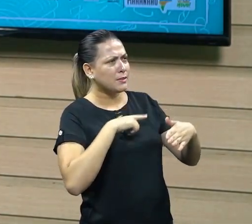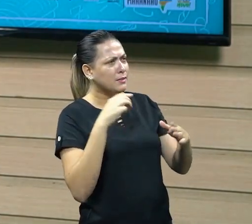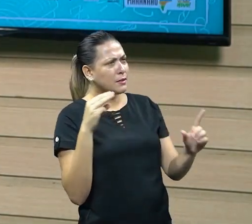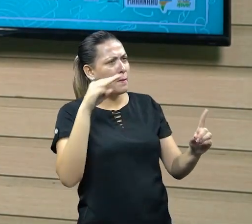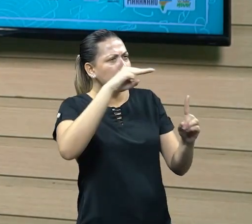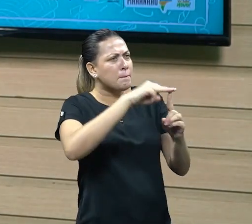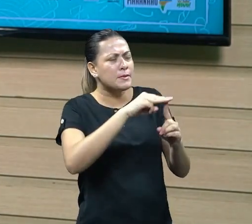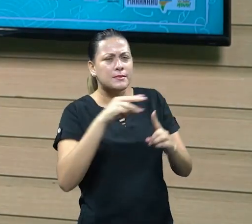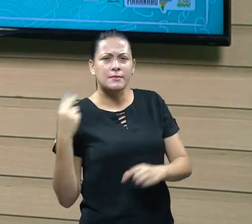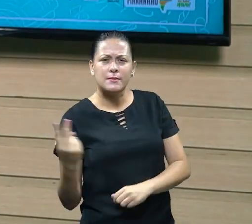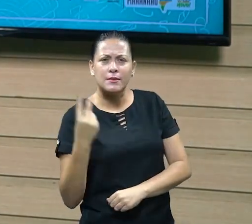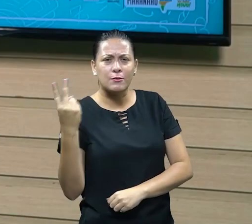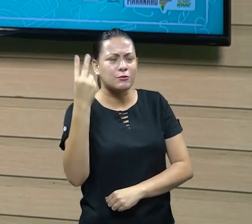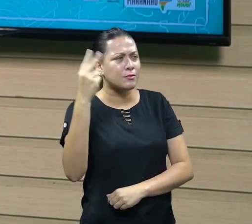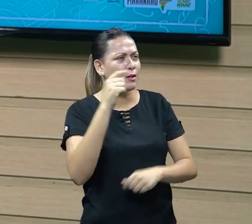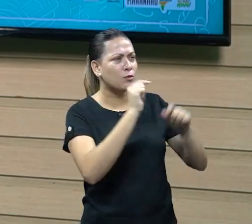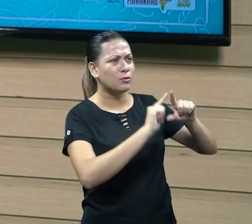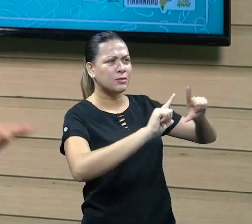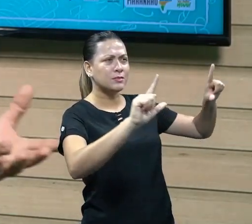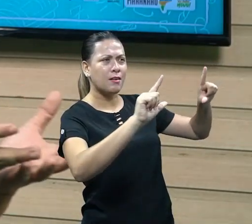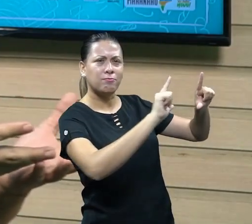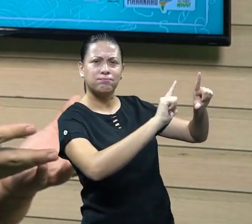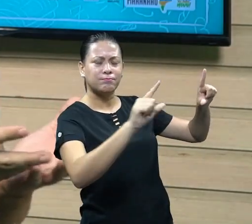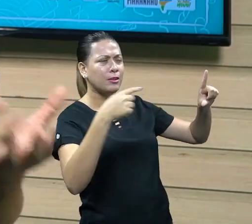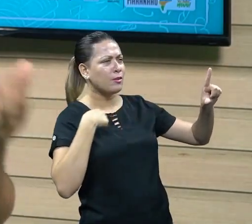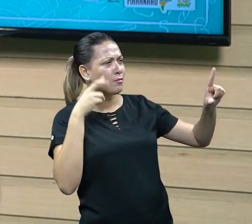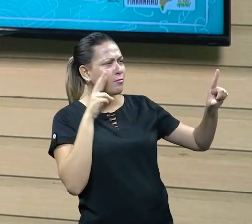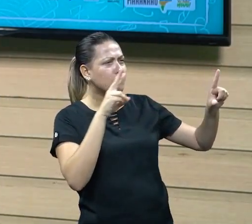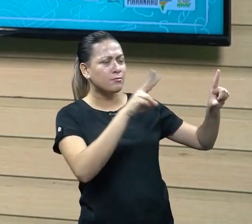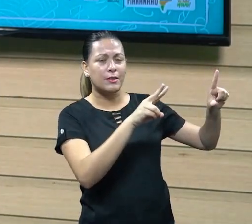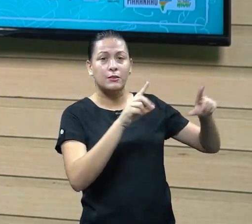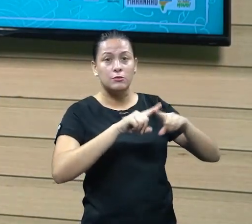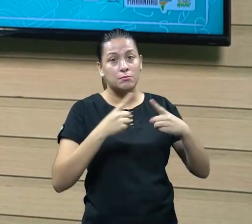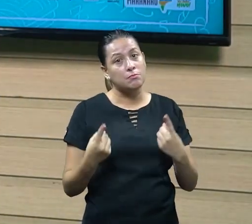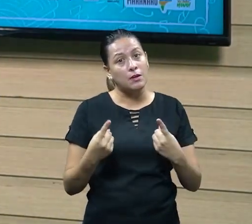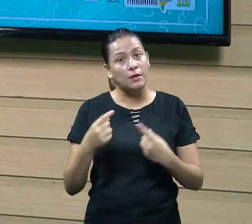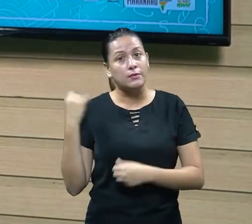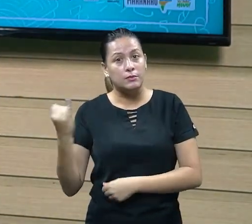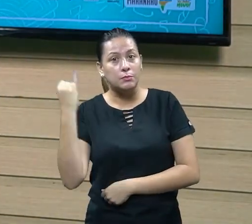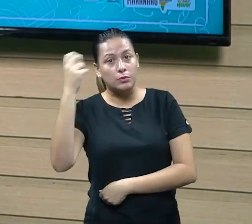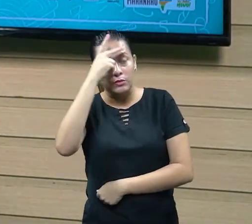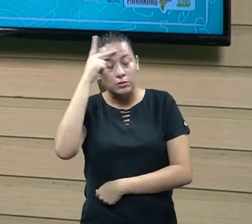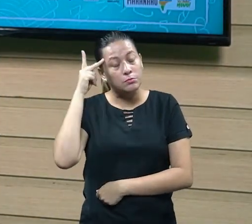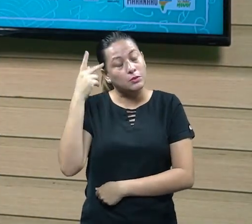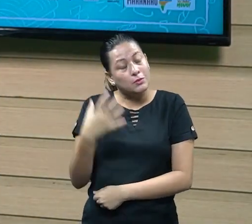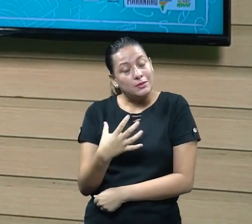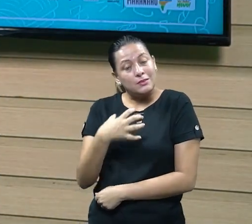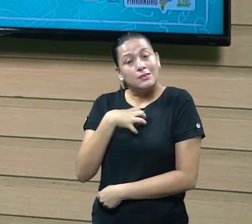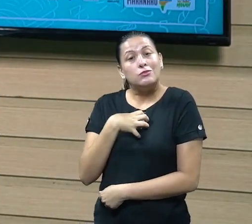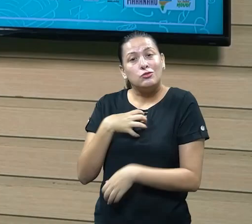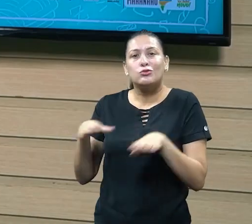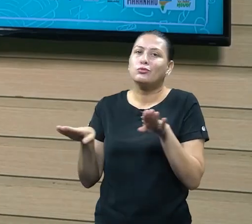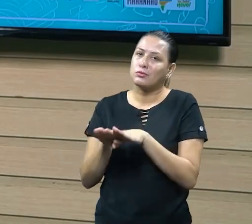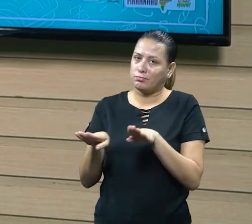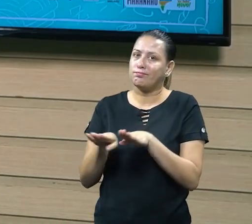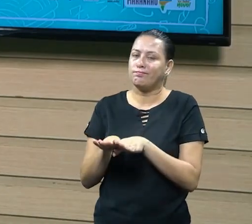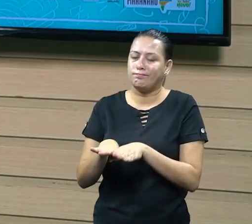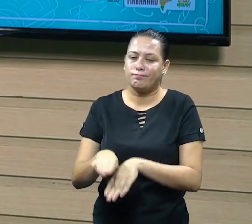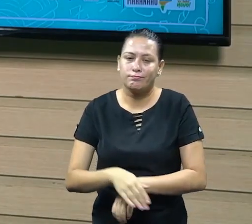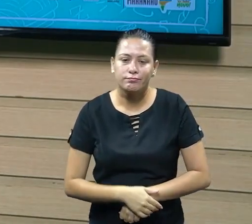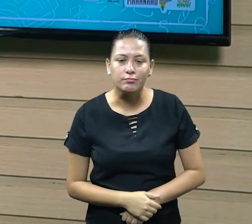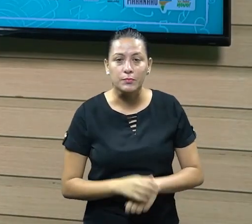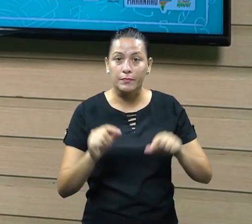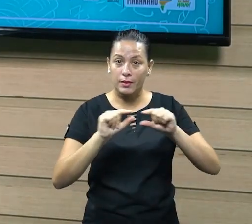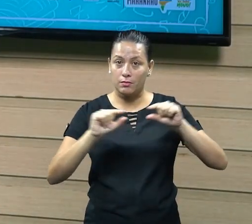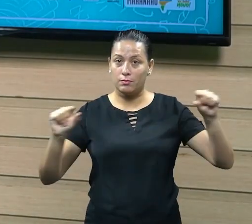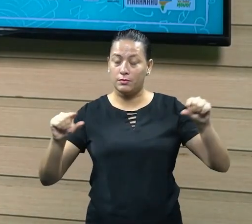não adianta só colocar o cartaz, tem que fazer com que o cliente sinta isso, com que o funcionário ele sinta isso. Então essa frase ela é importante, principalmente